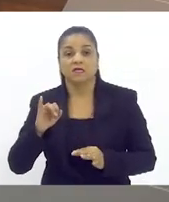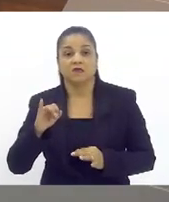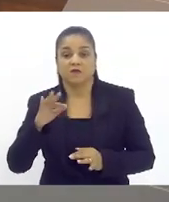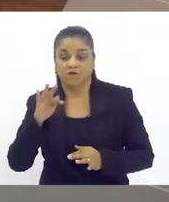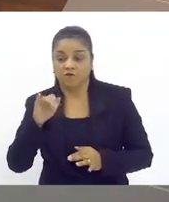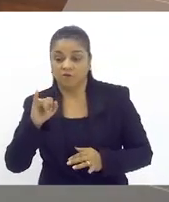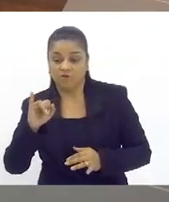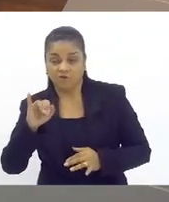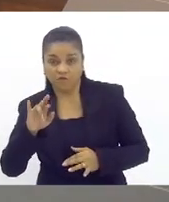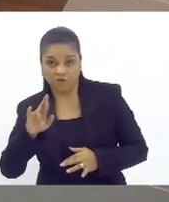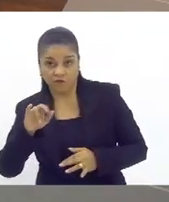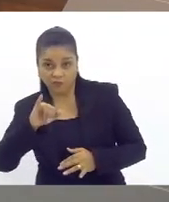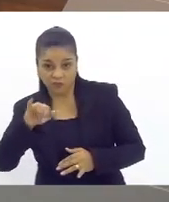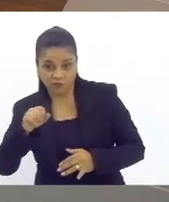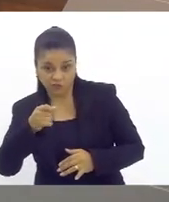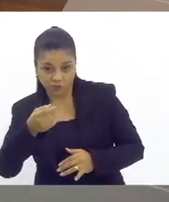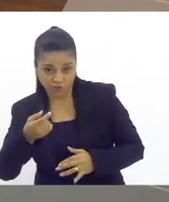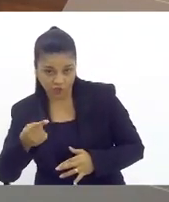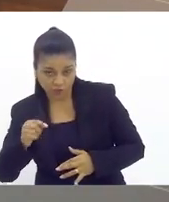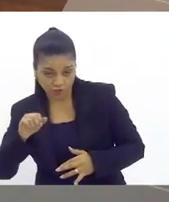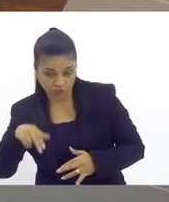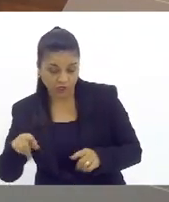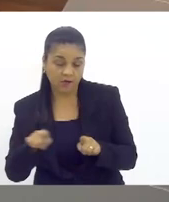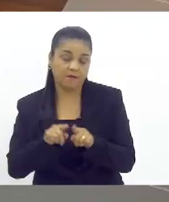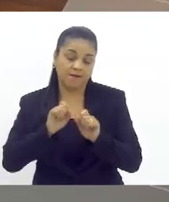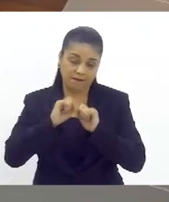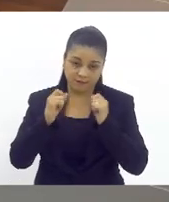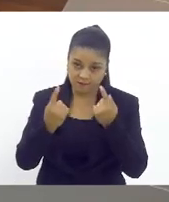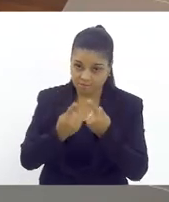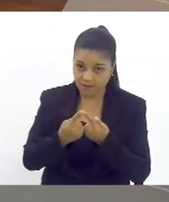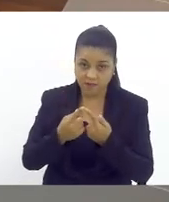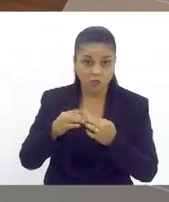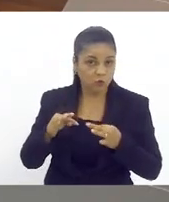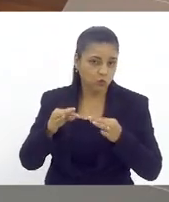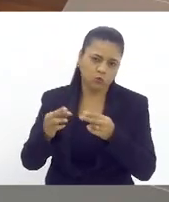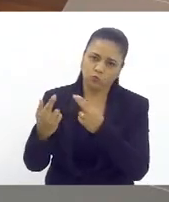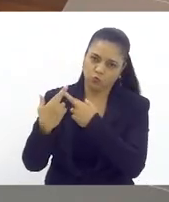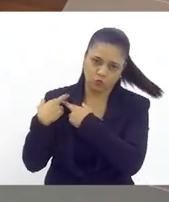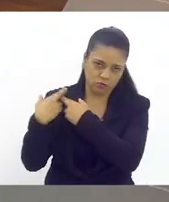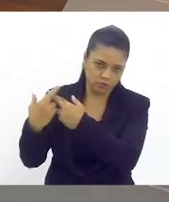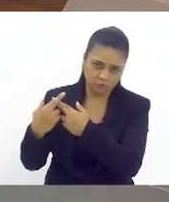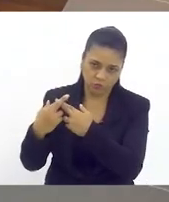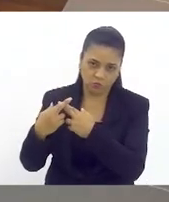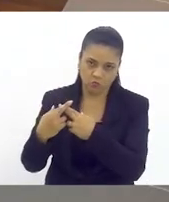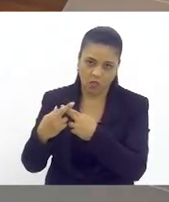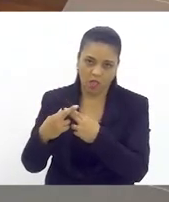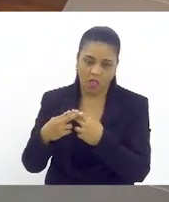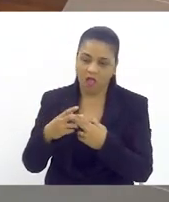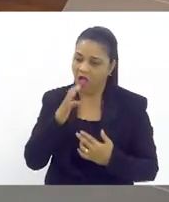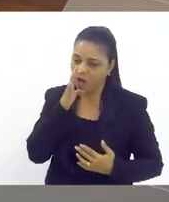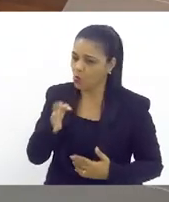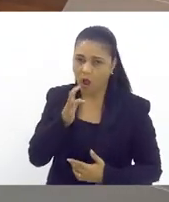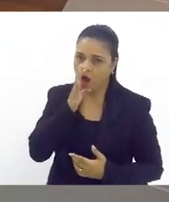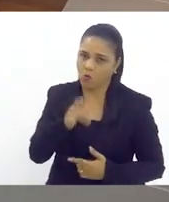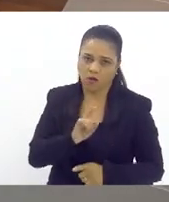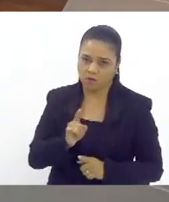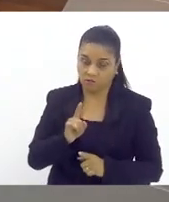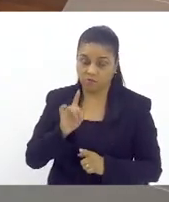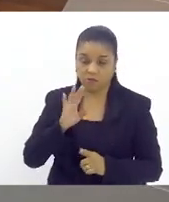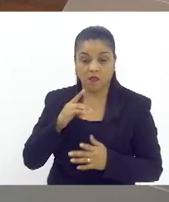municípios são responsáveis Todos nós somos o importante aqui não é apontar o dedo encontrar soluções soluções